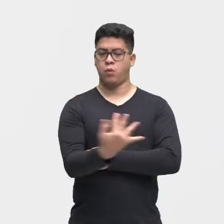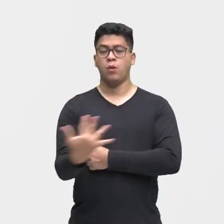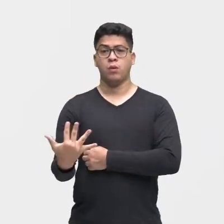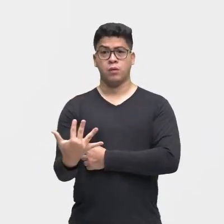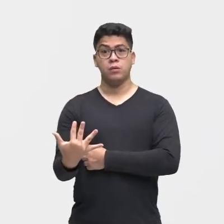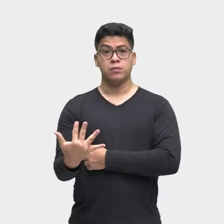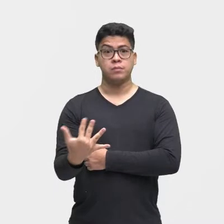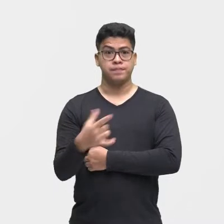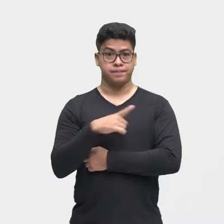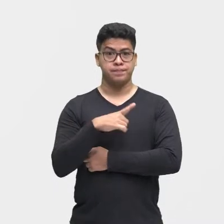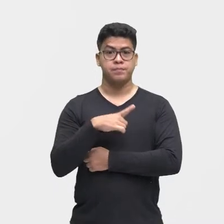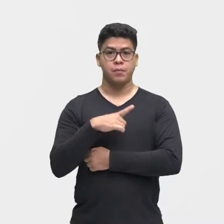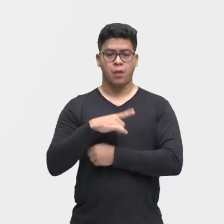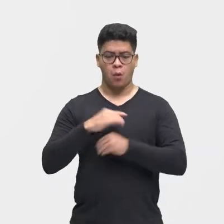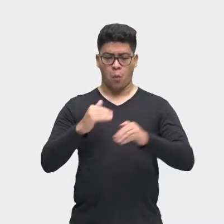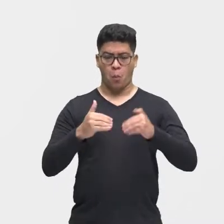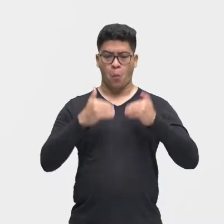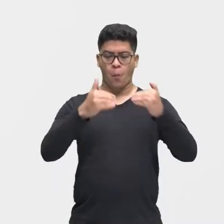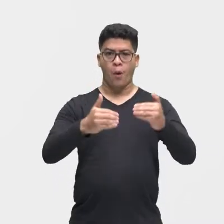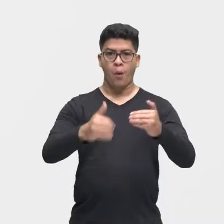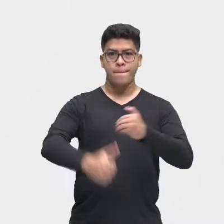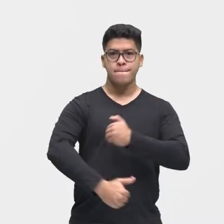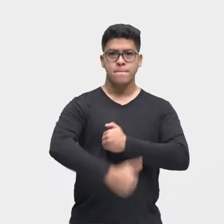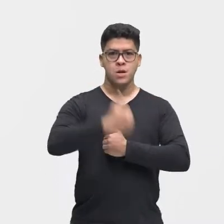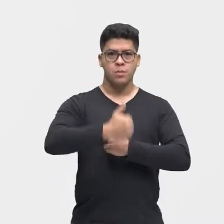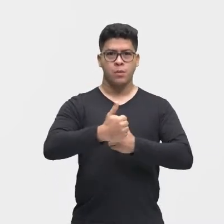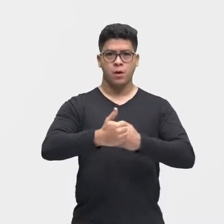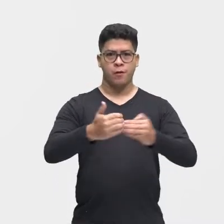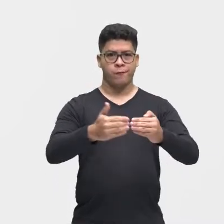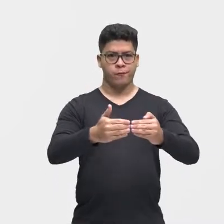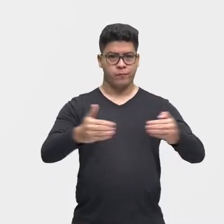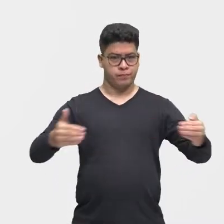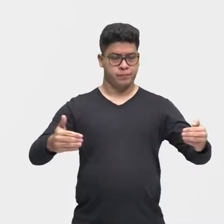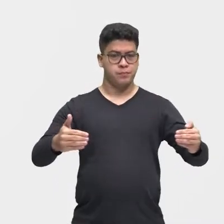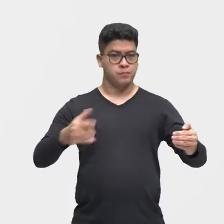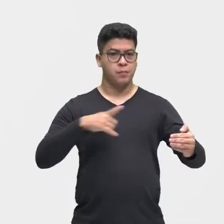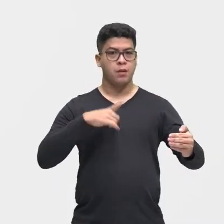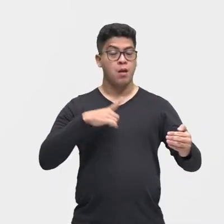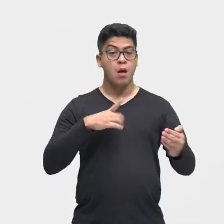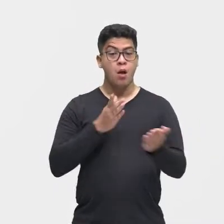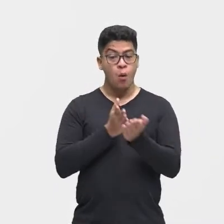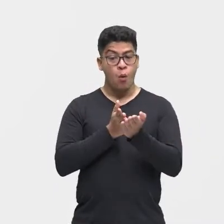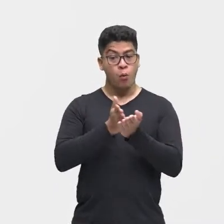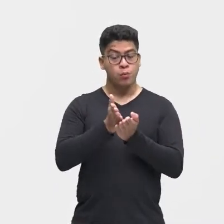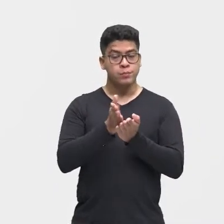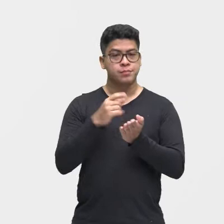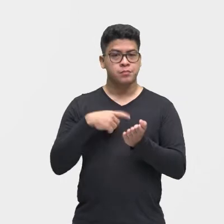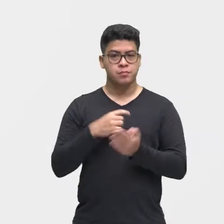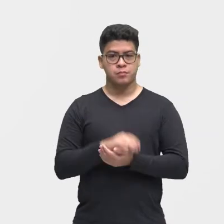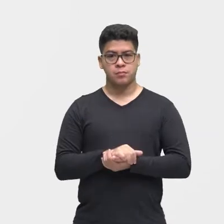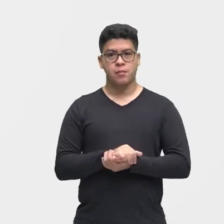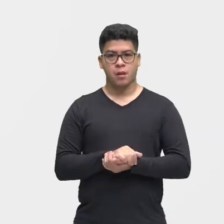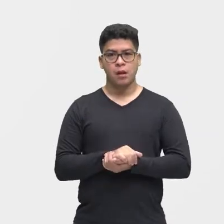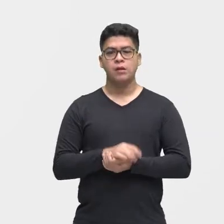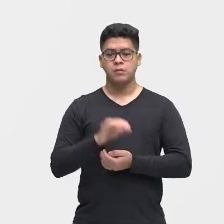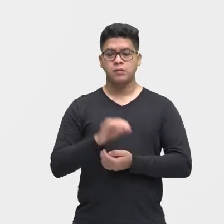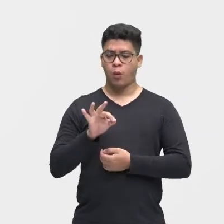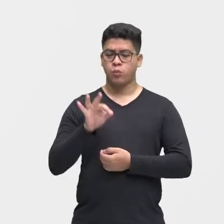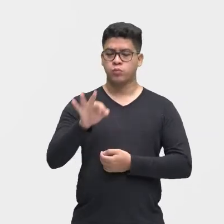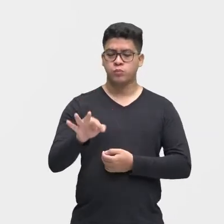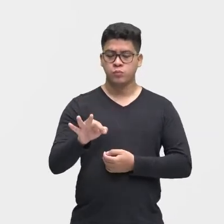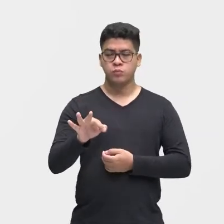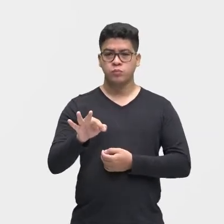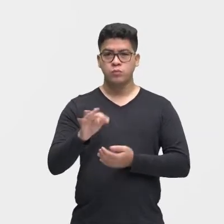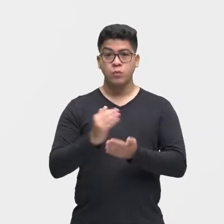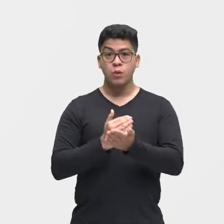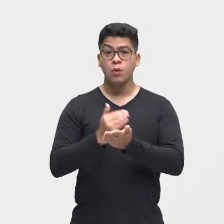na frente de todas as outras peças os peões eles movimentam-se pelas colunas uma casa de cada vez